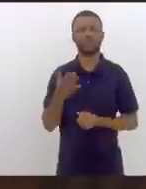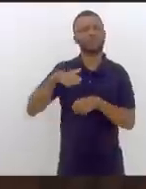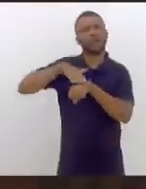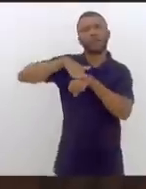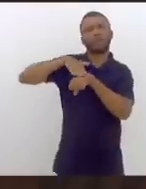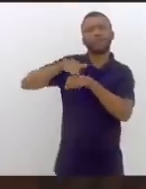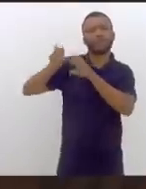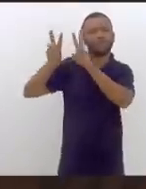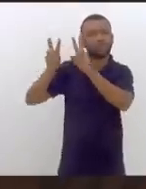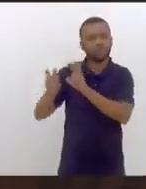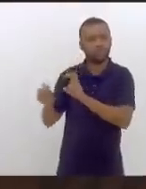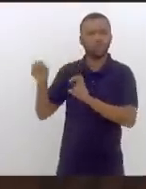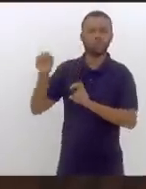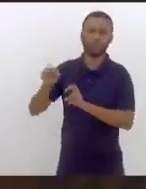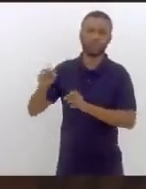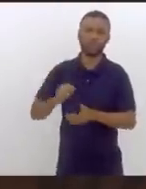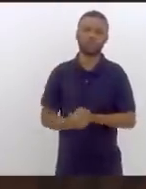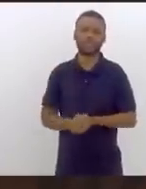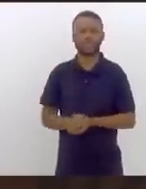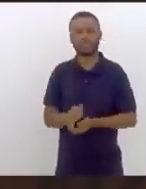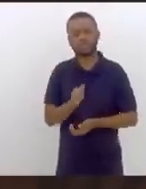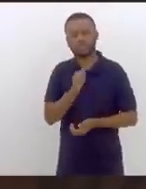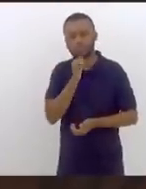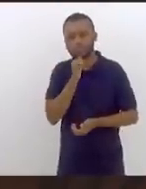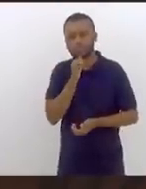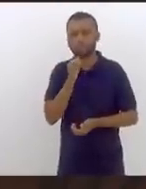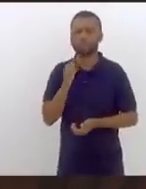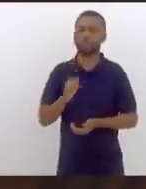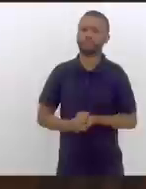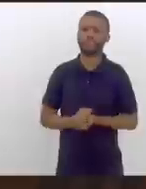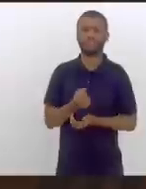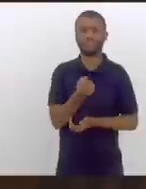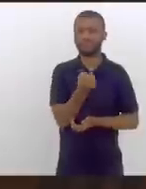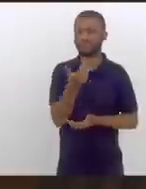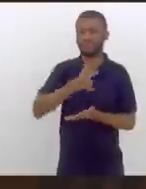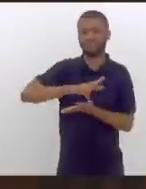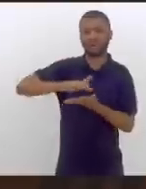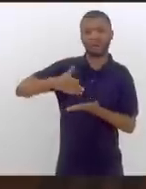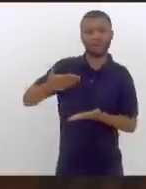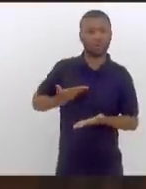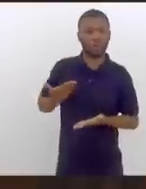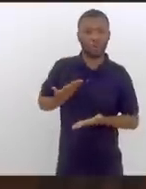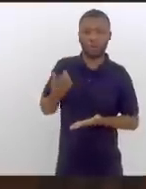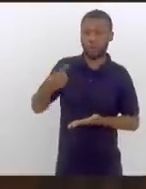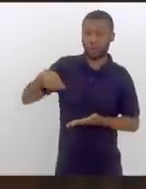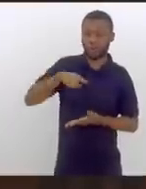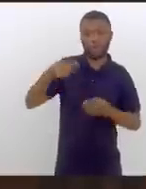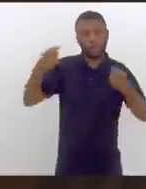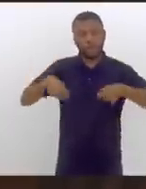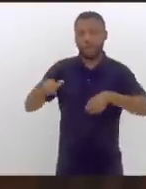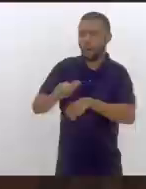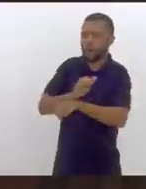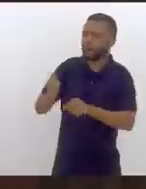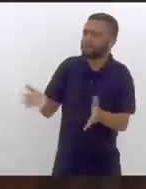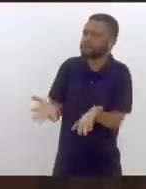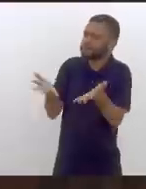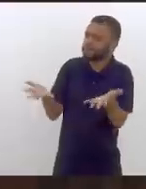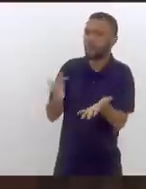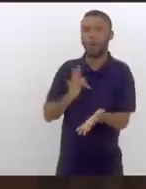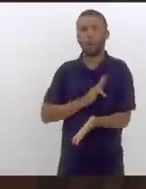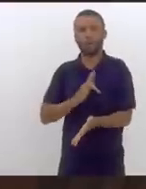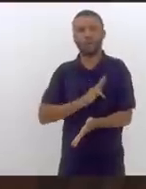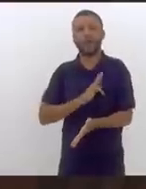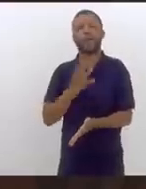então assim é lamentável perdemos tantos colegas aonde nós precisamos preparar os nossos policiais para